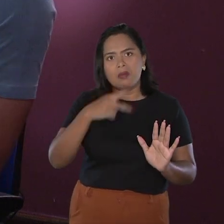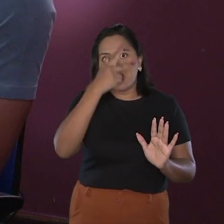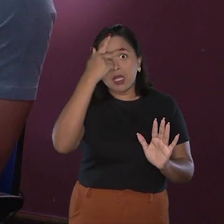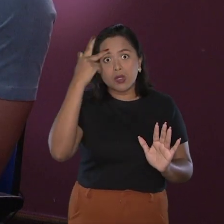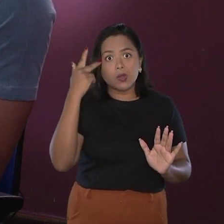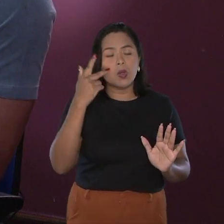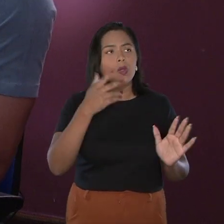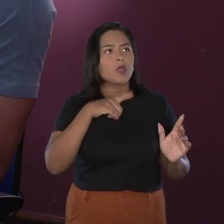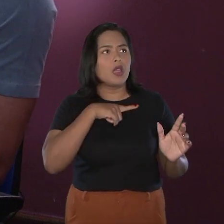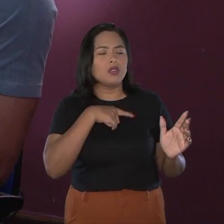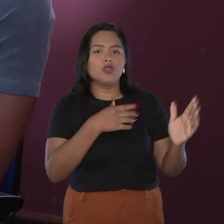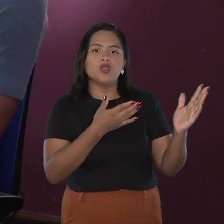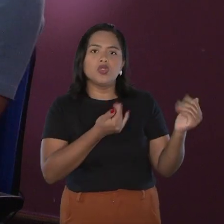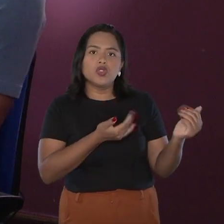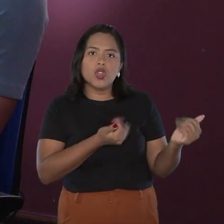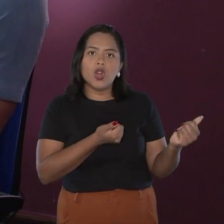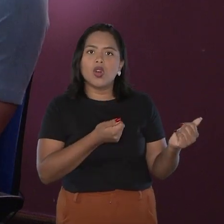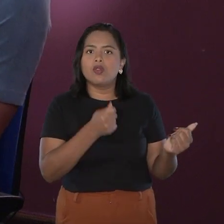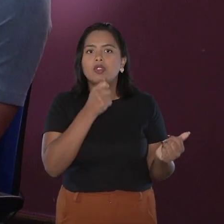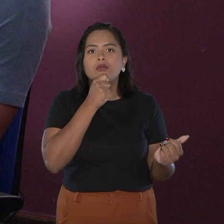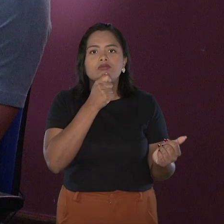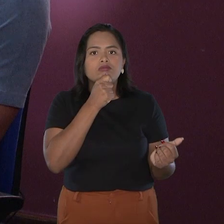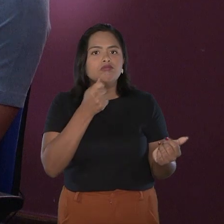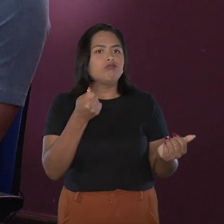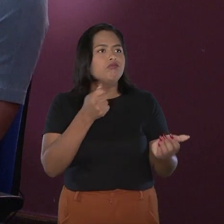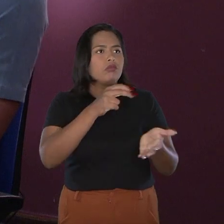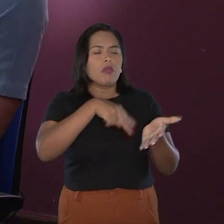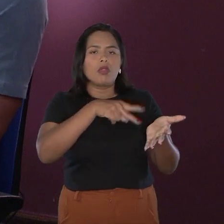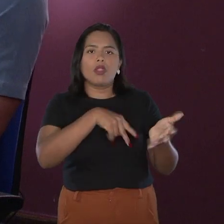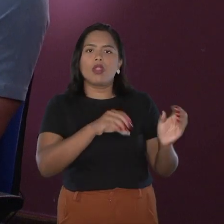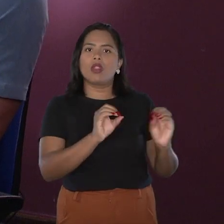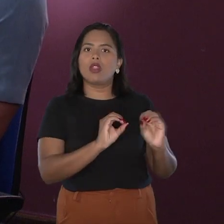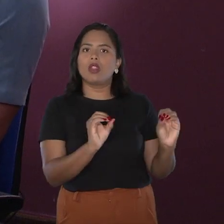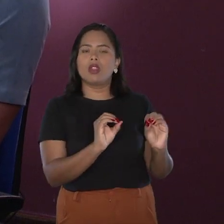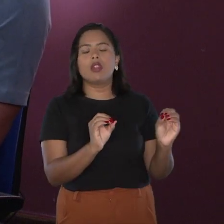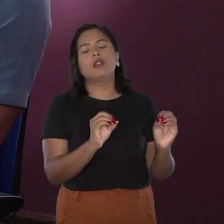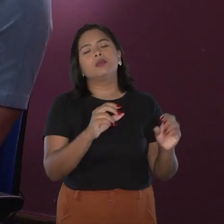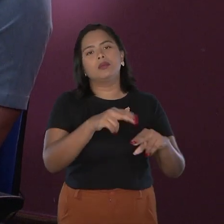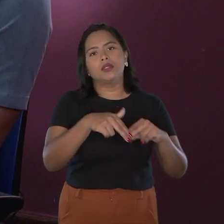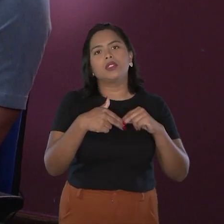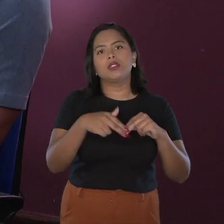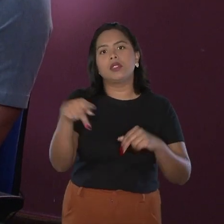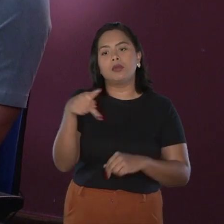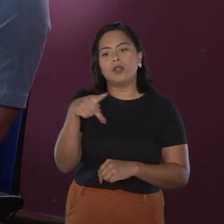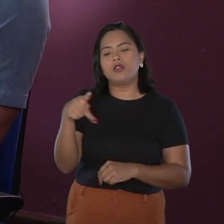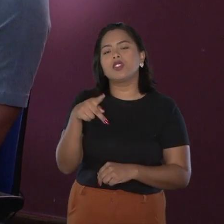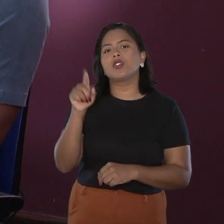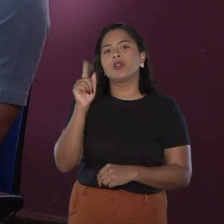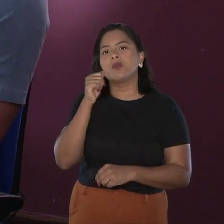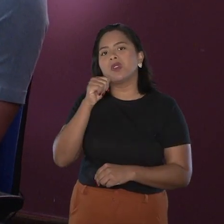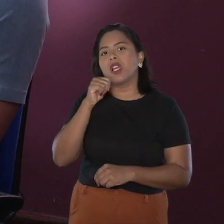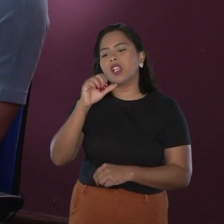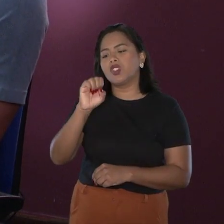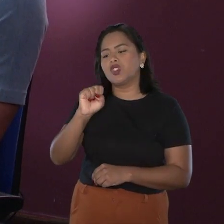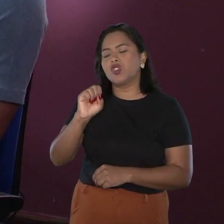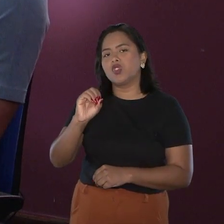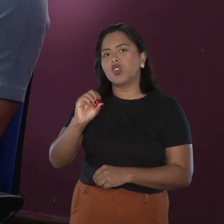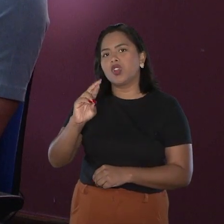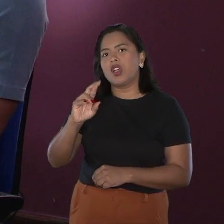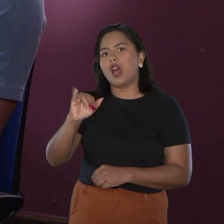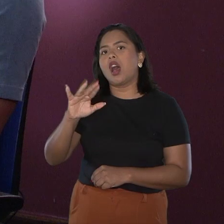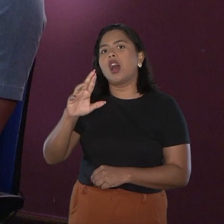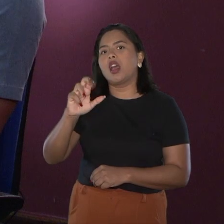jovens com autismo que ainda não aprenderam a ler então a Professora Doutora Soraia lá da UFRR ela vai fazer um